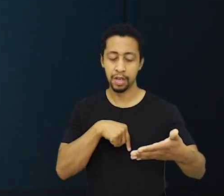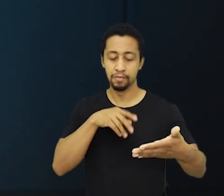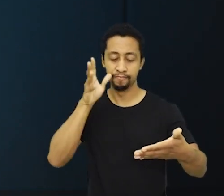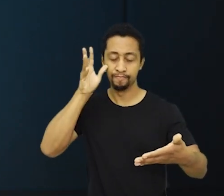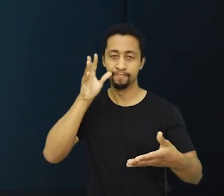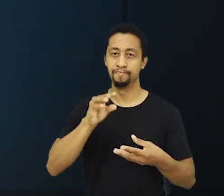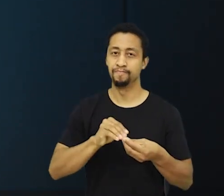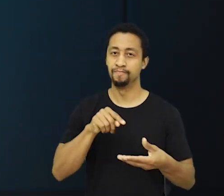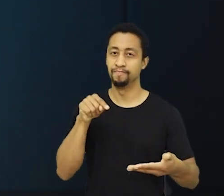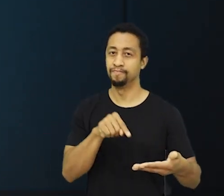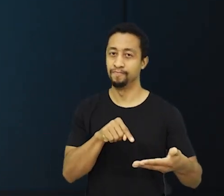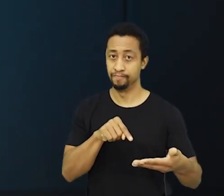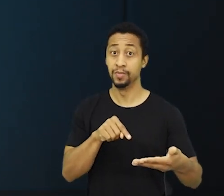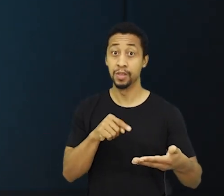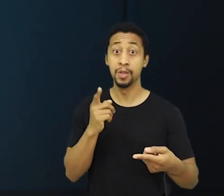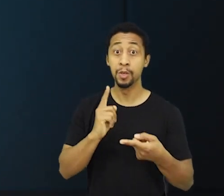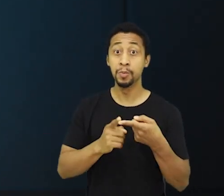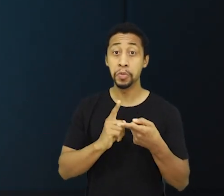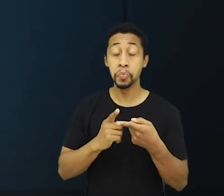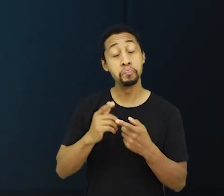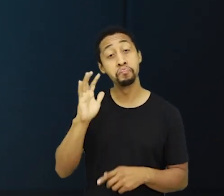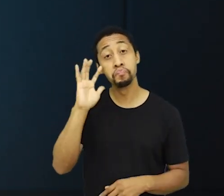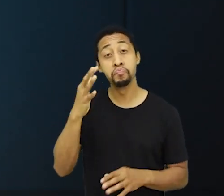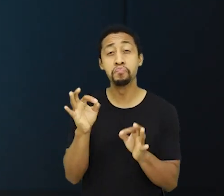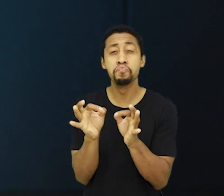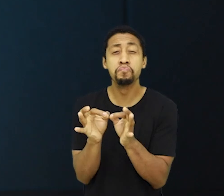minha primeira impressão de uma solução simplória